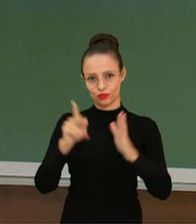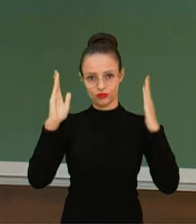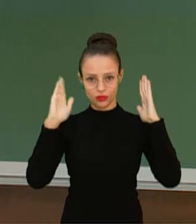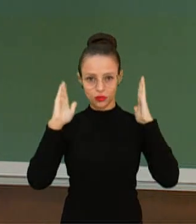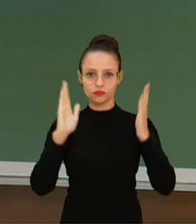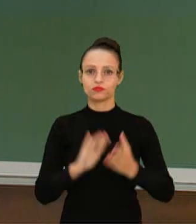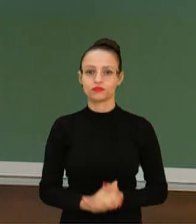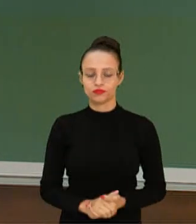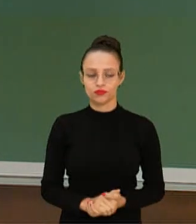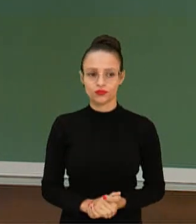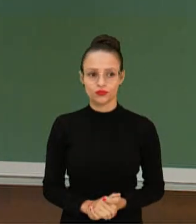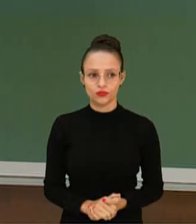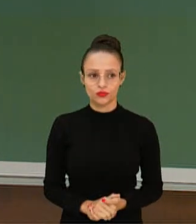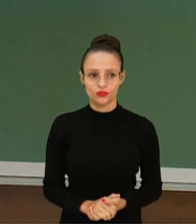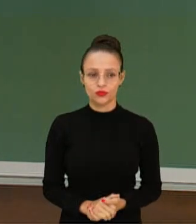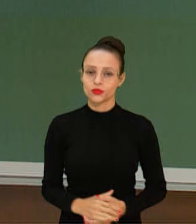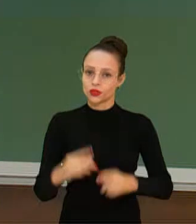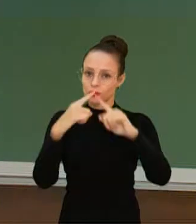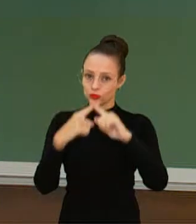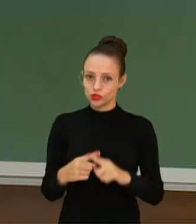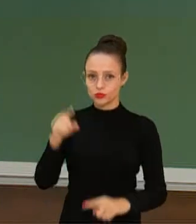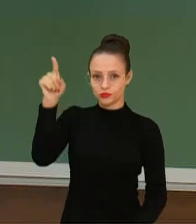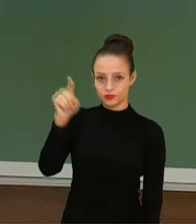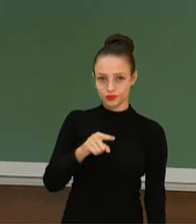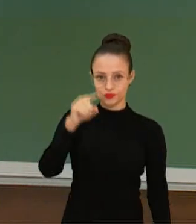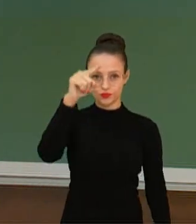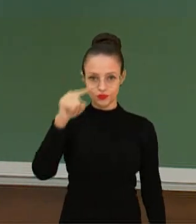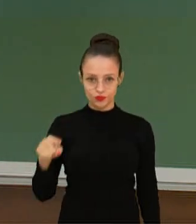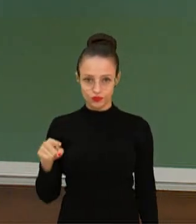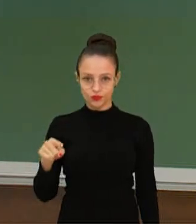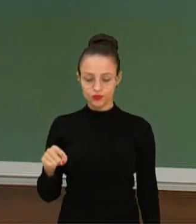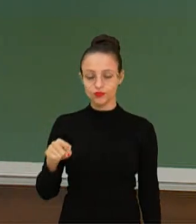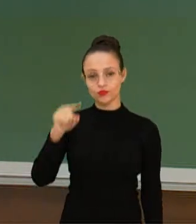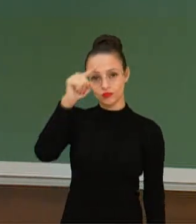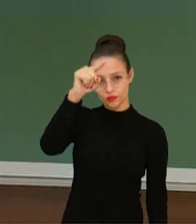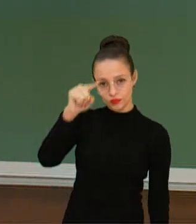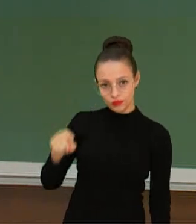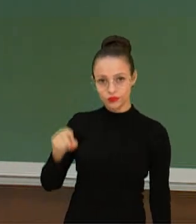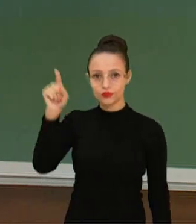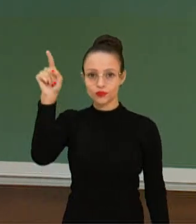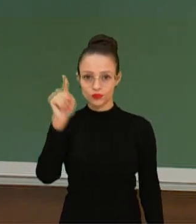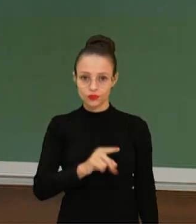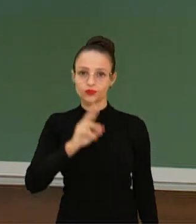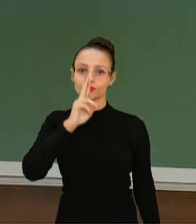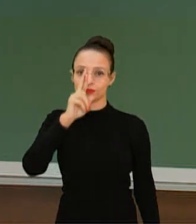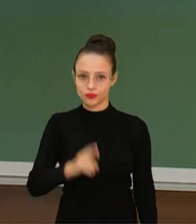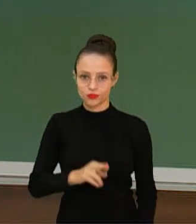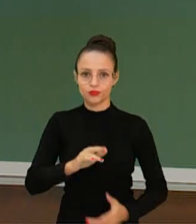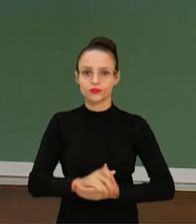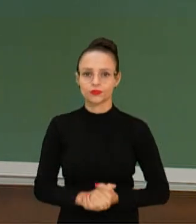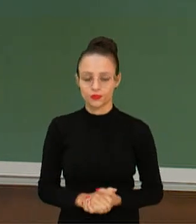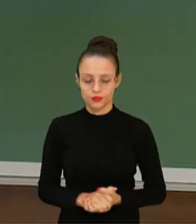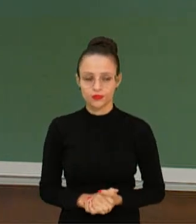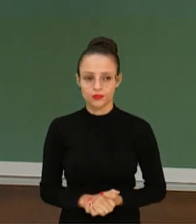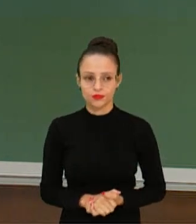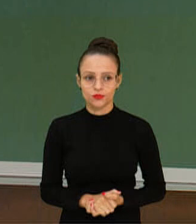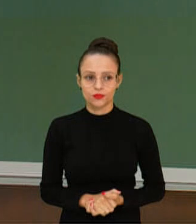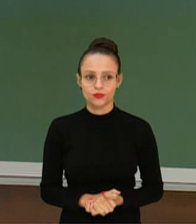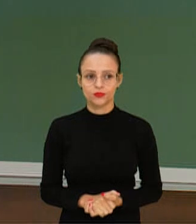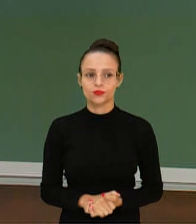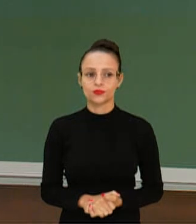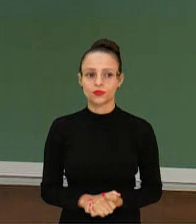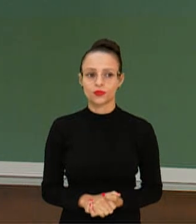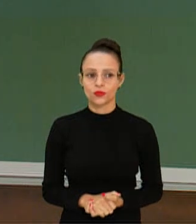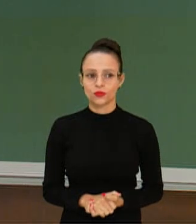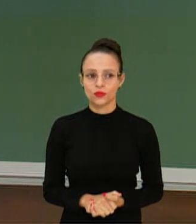ok? Aí a gente multiplica em X. Produto dos meios é igual ao produto dos extremos, tá bom? Então,